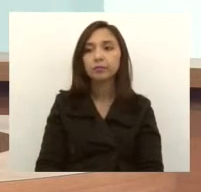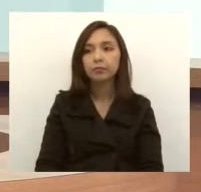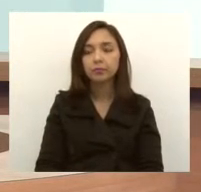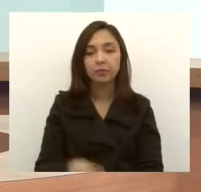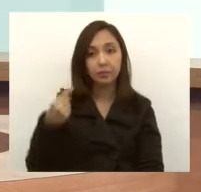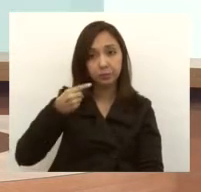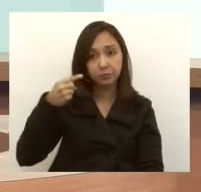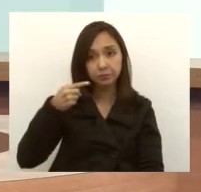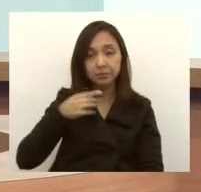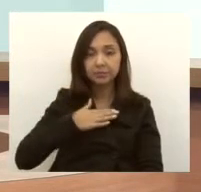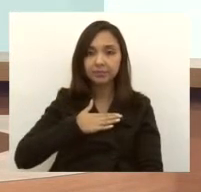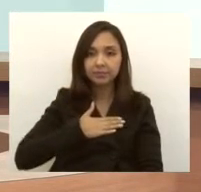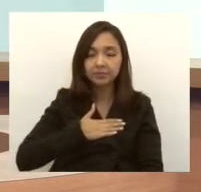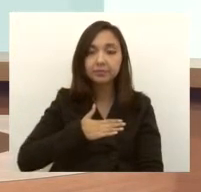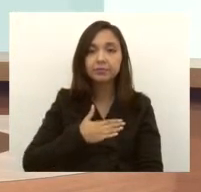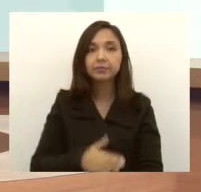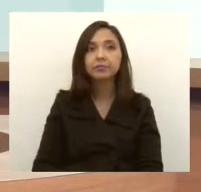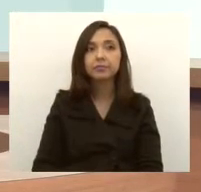Primeiramente, queria